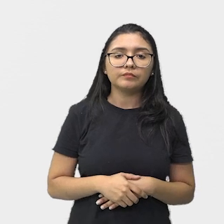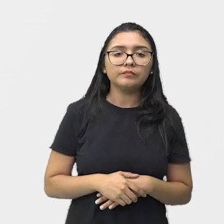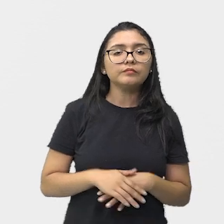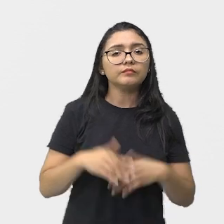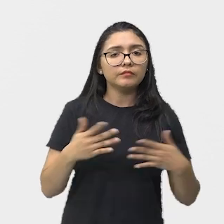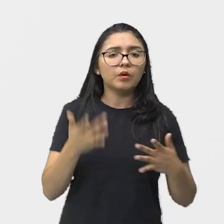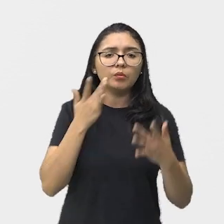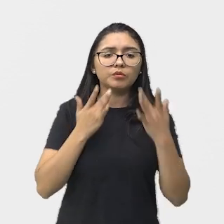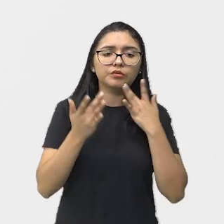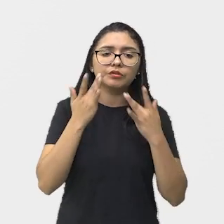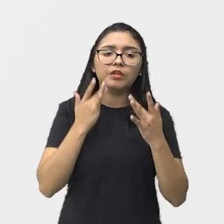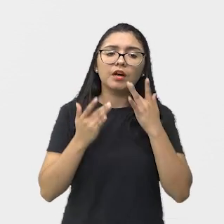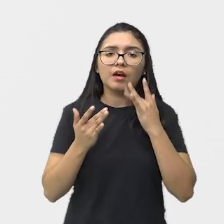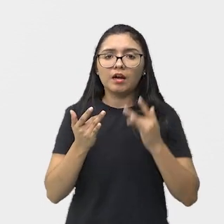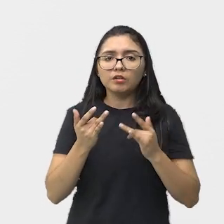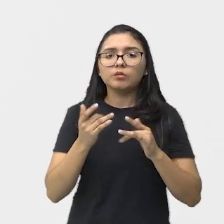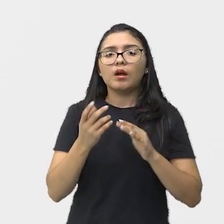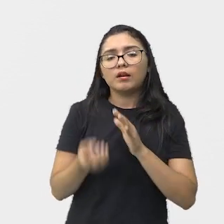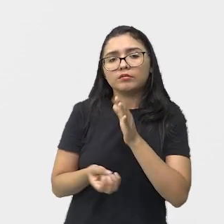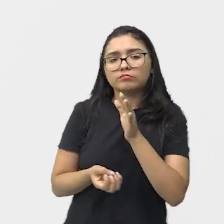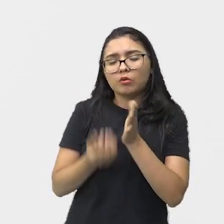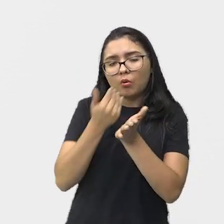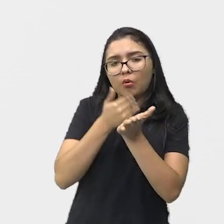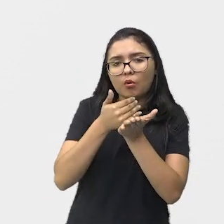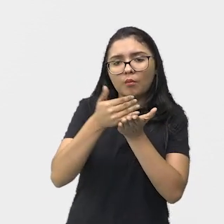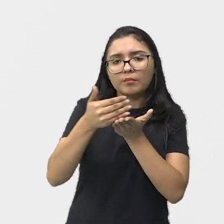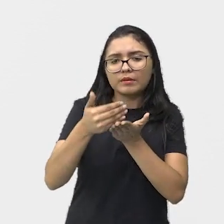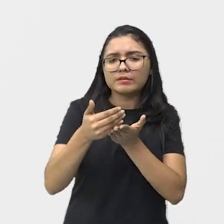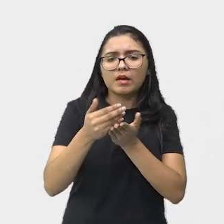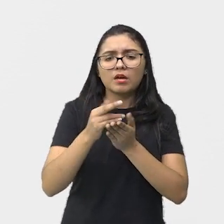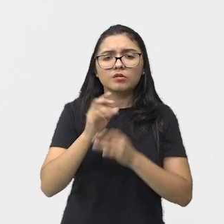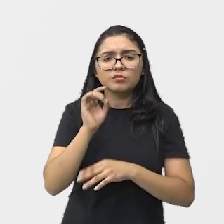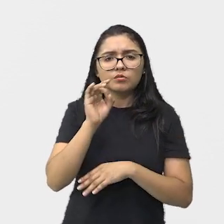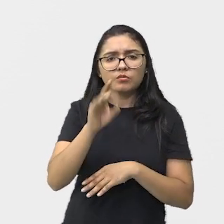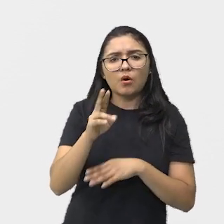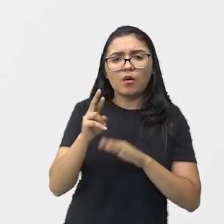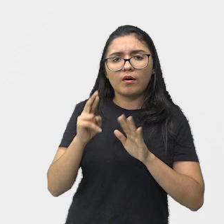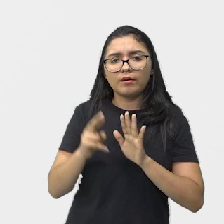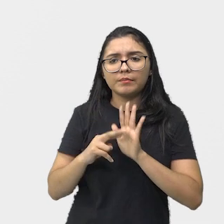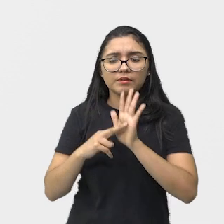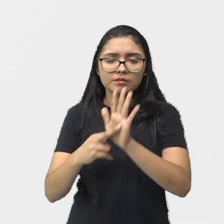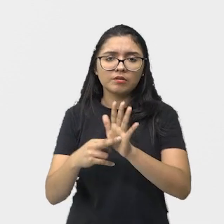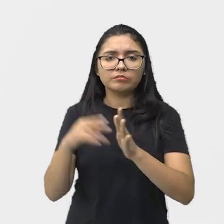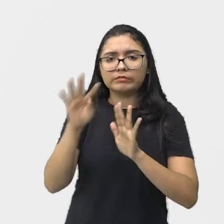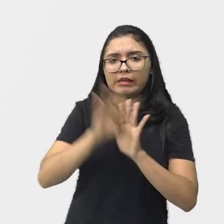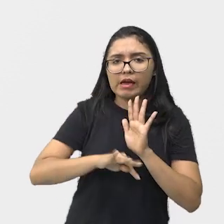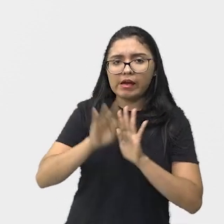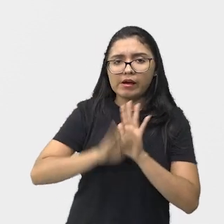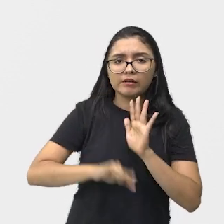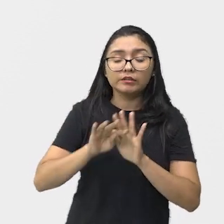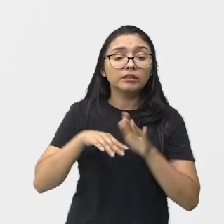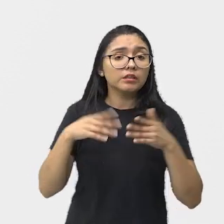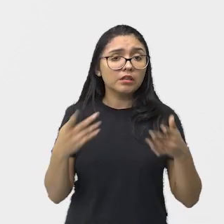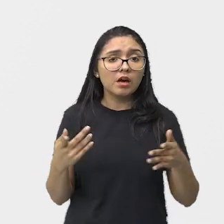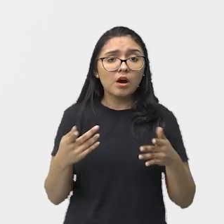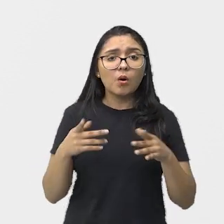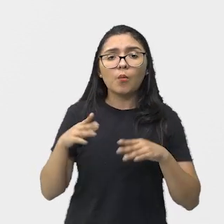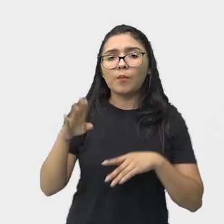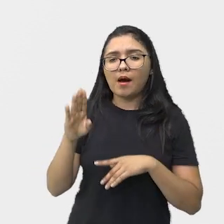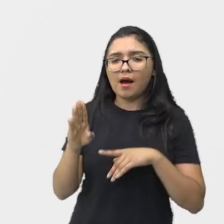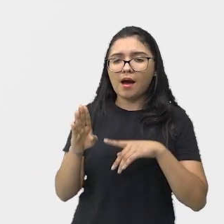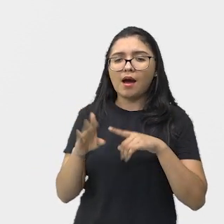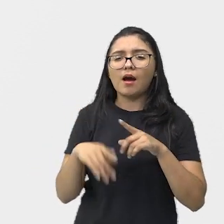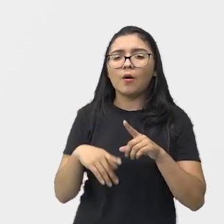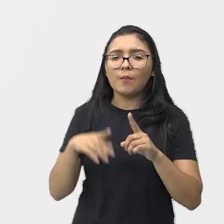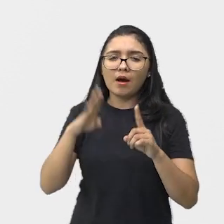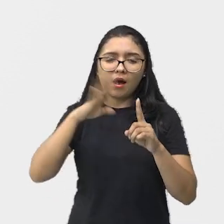O teatro não nasceu como forma de representação de textos e peças teatrais. Ele era um local de homenagens e oferendas